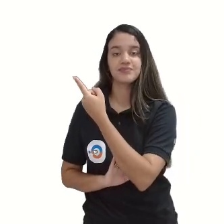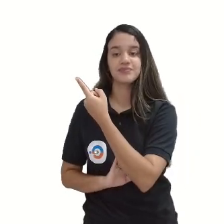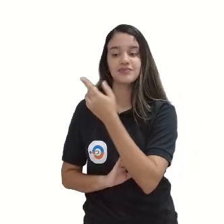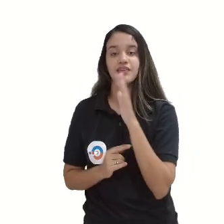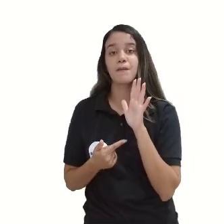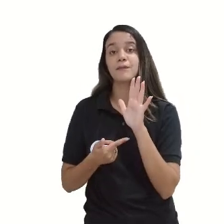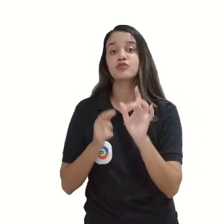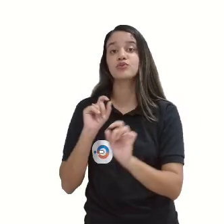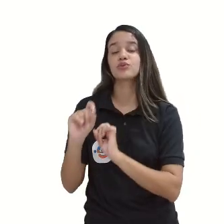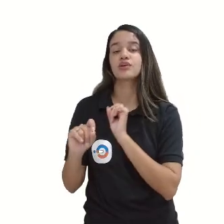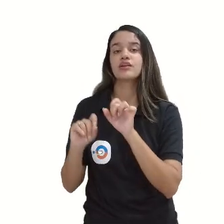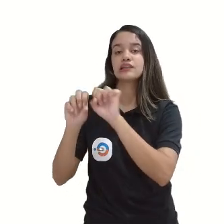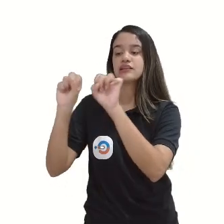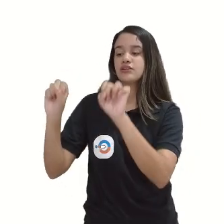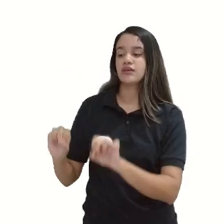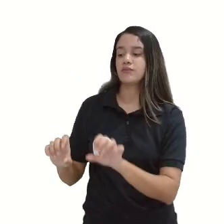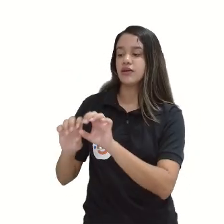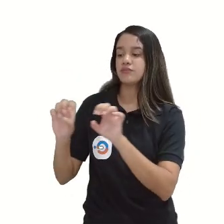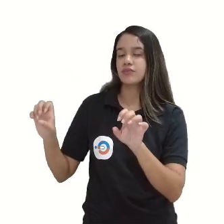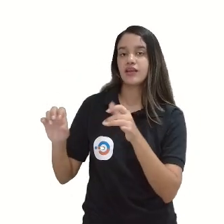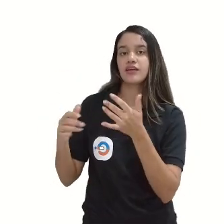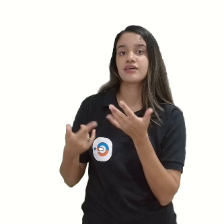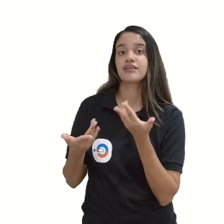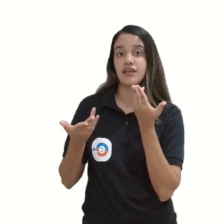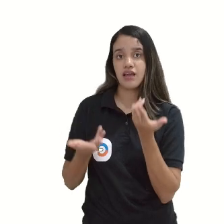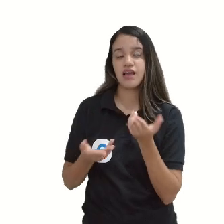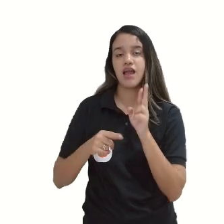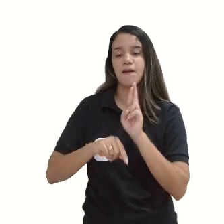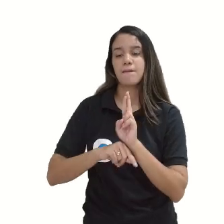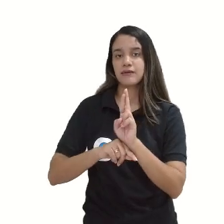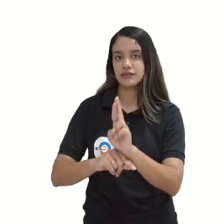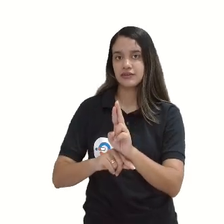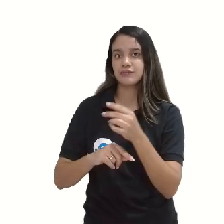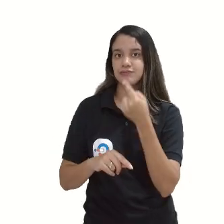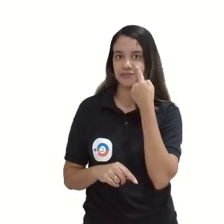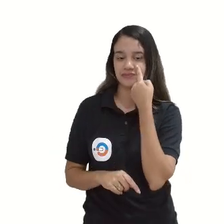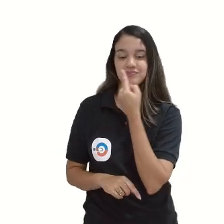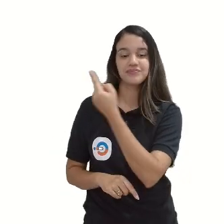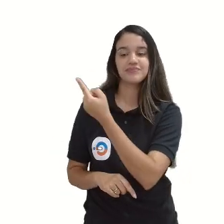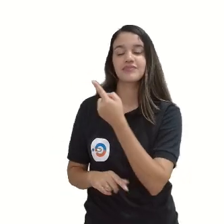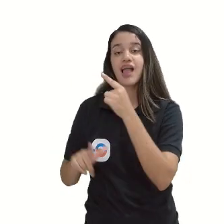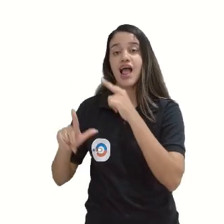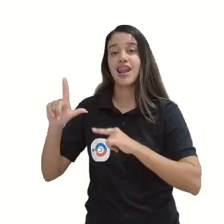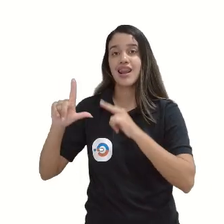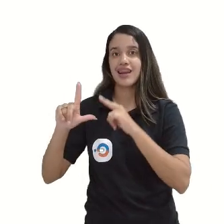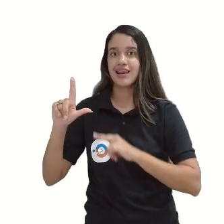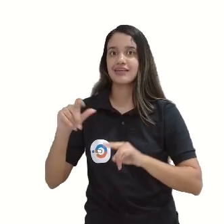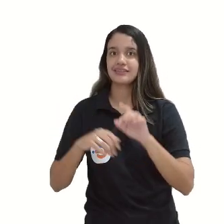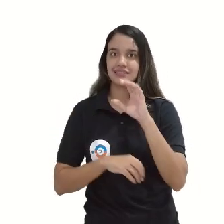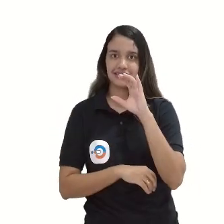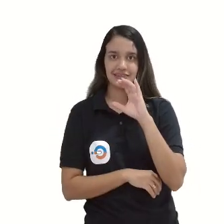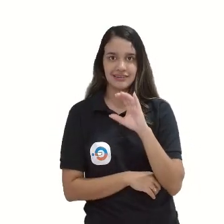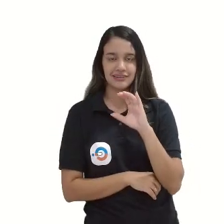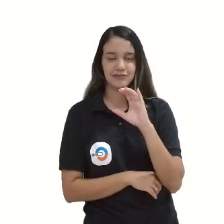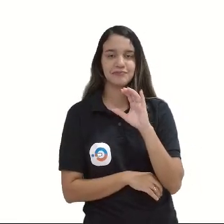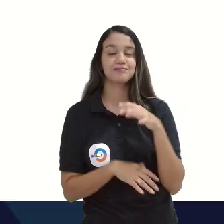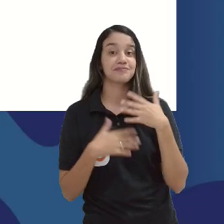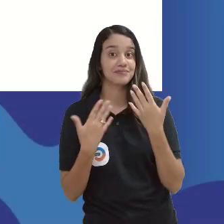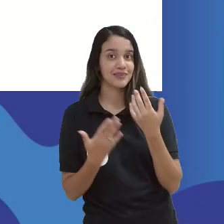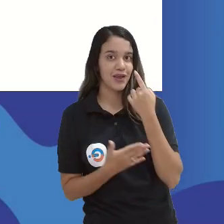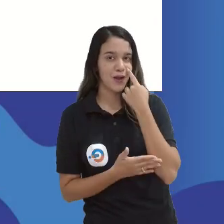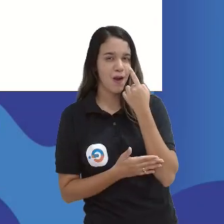um sistema de equações que representa essa situação aí. Nesse caso, a letra C, ok? Então,